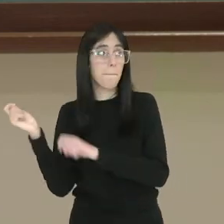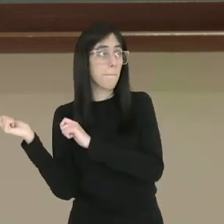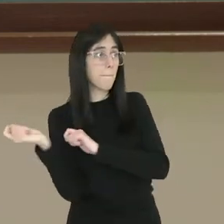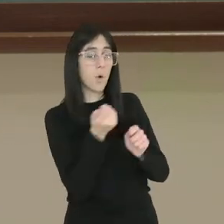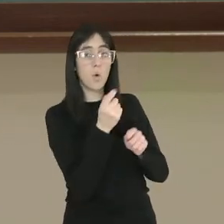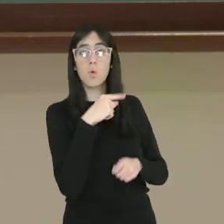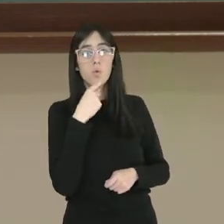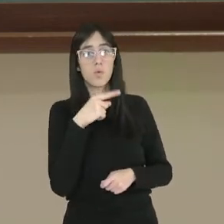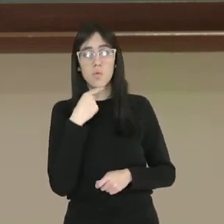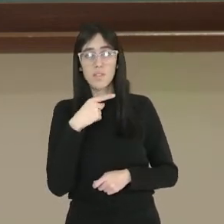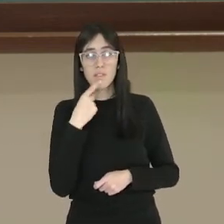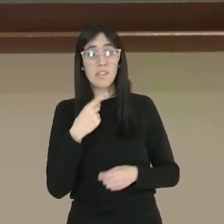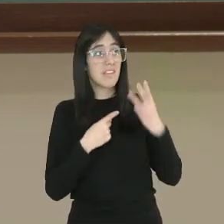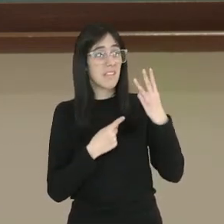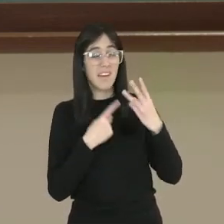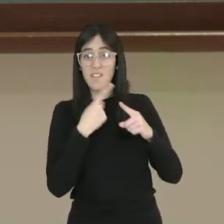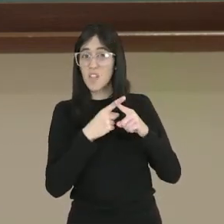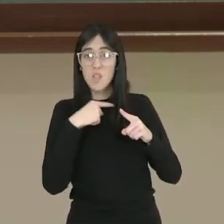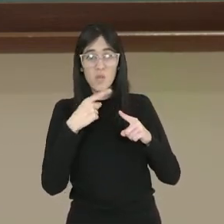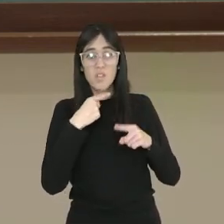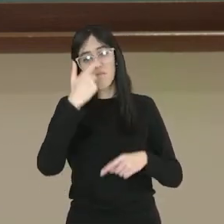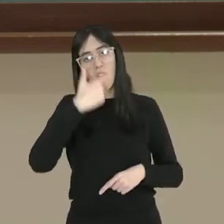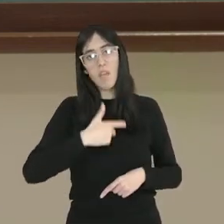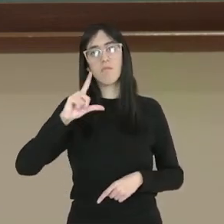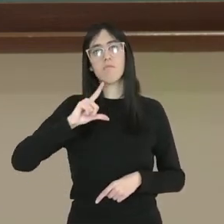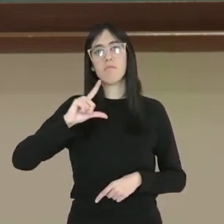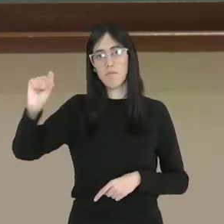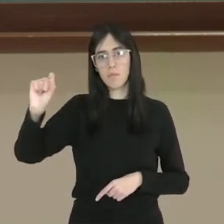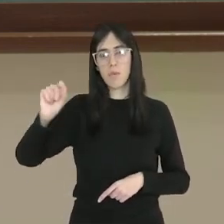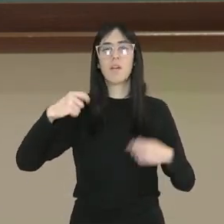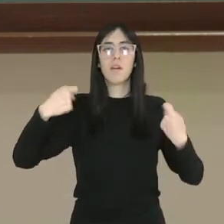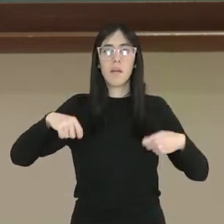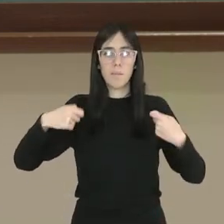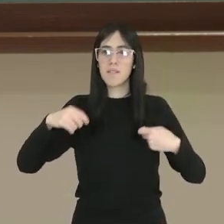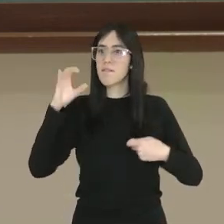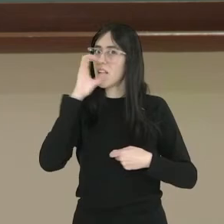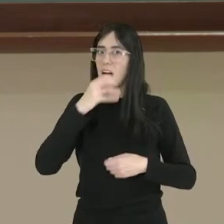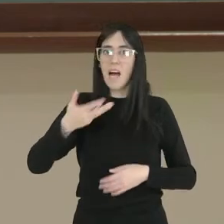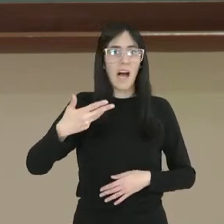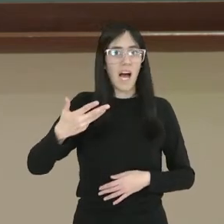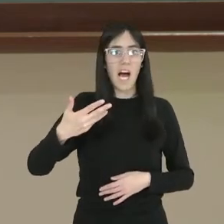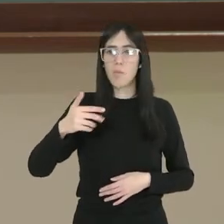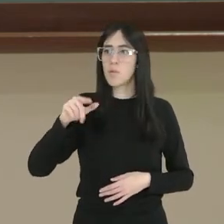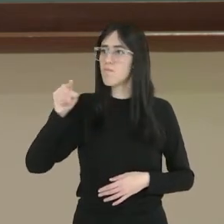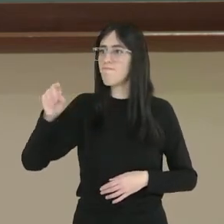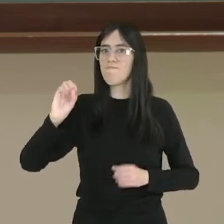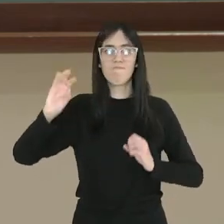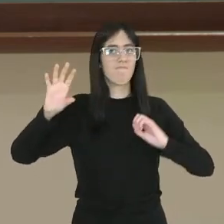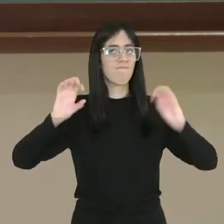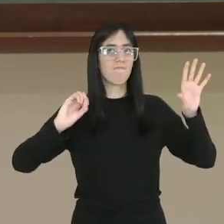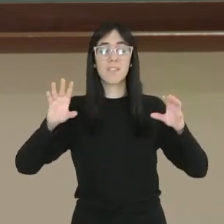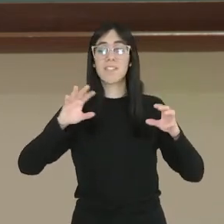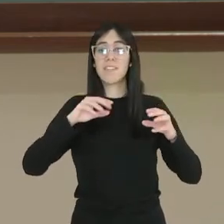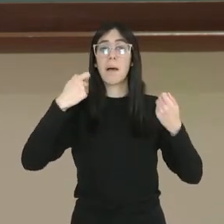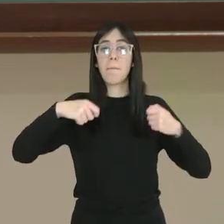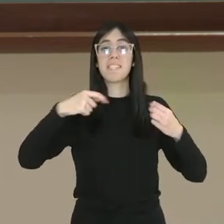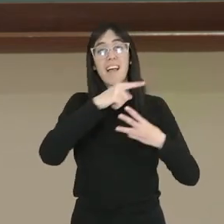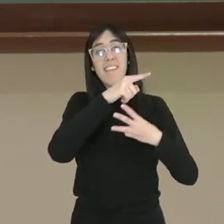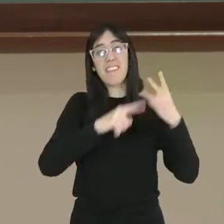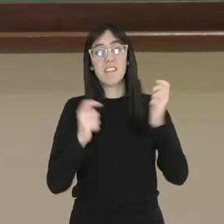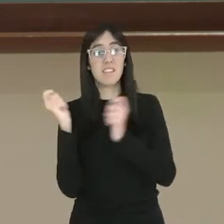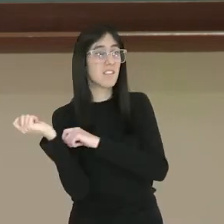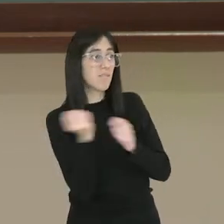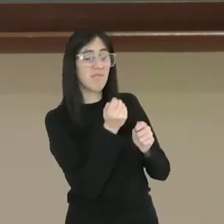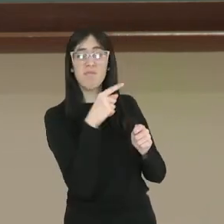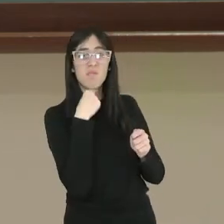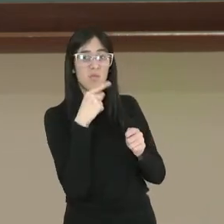esse rebatedor. E é o objetivo da defesa, eliminar o mais rápido possível 3 rebatedores. Porque quando eu